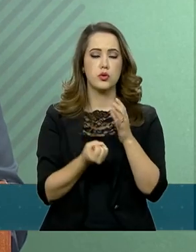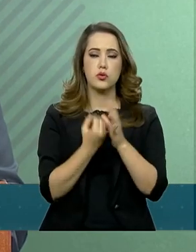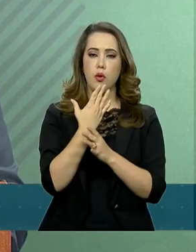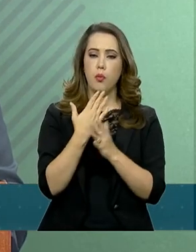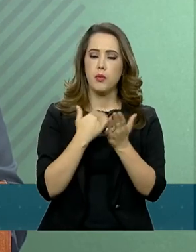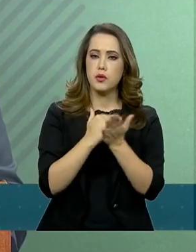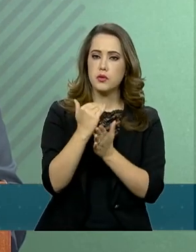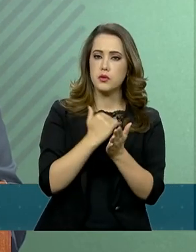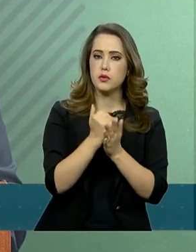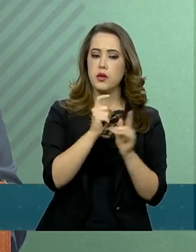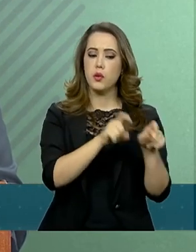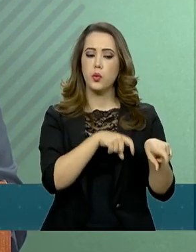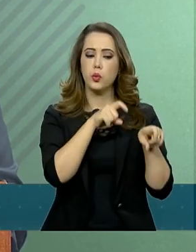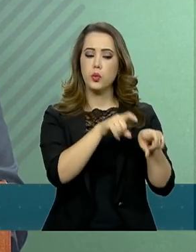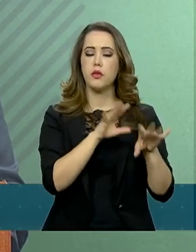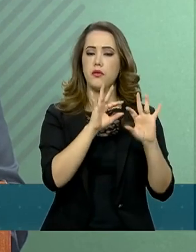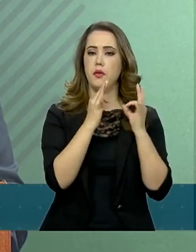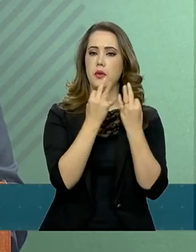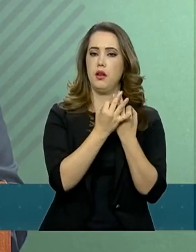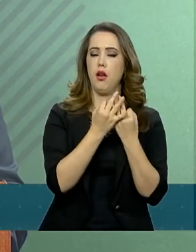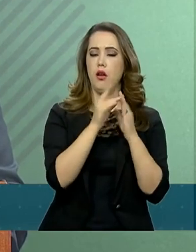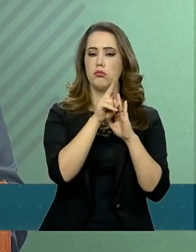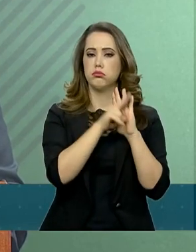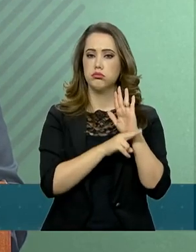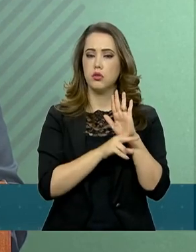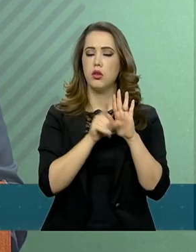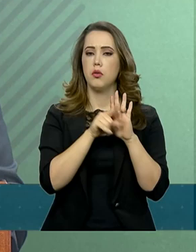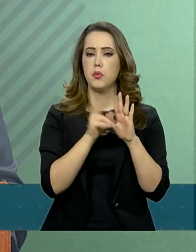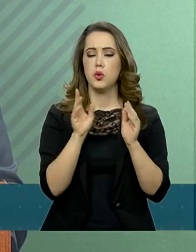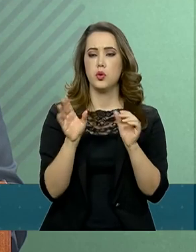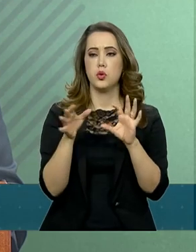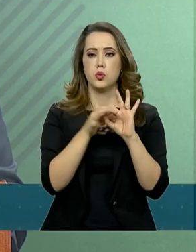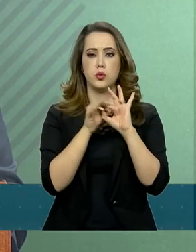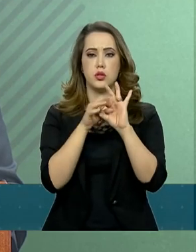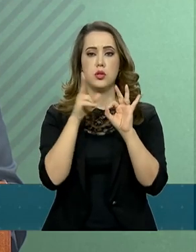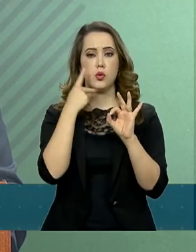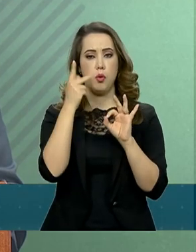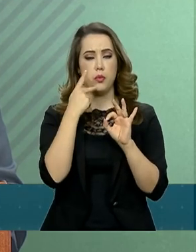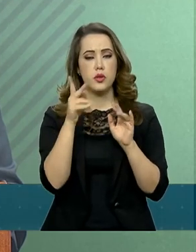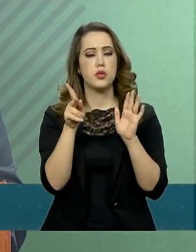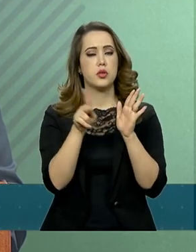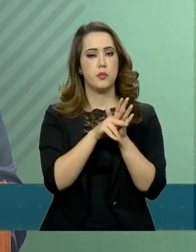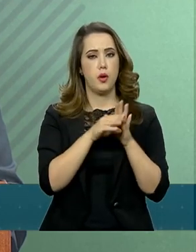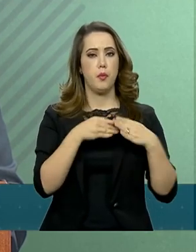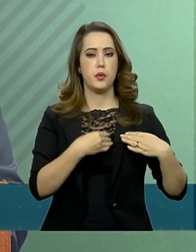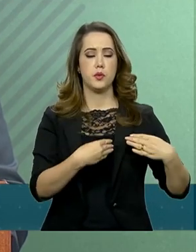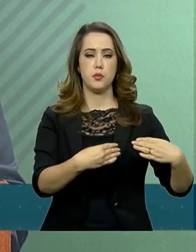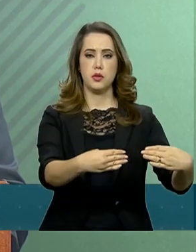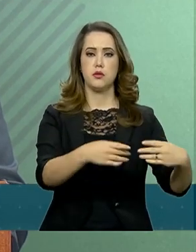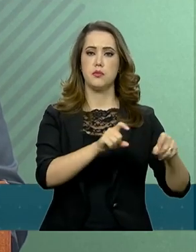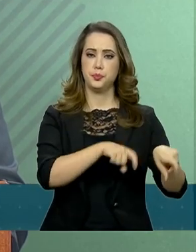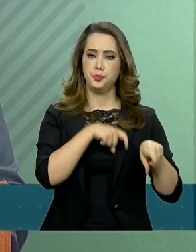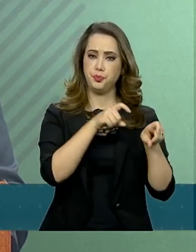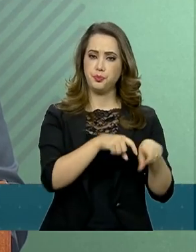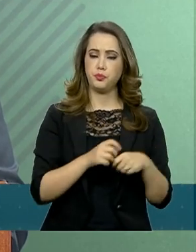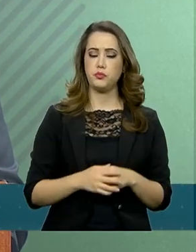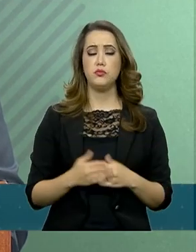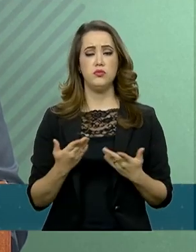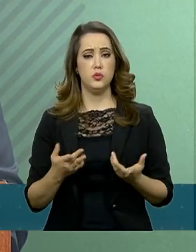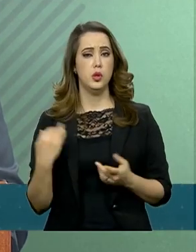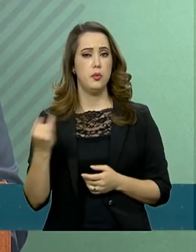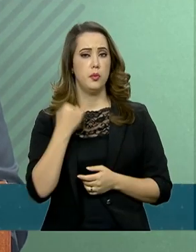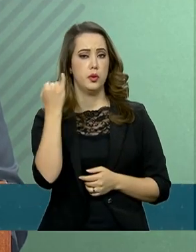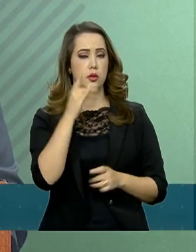da agricultura familiar alinhada com as políticas públicas do ministério devido à importância